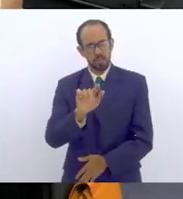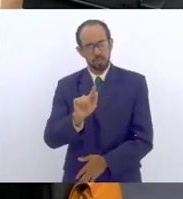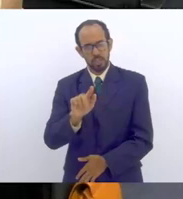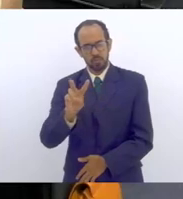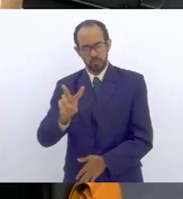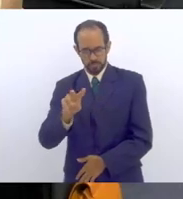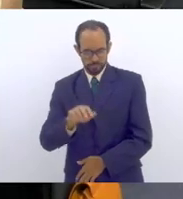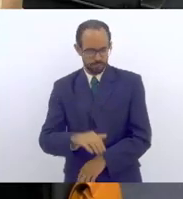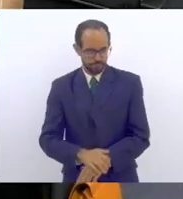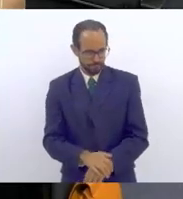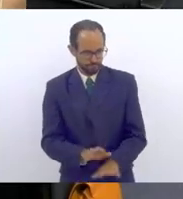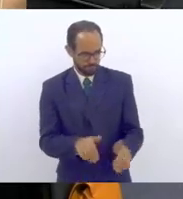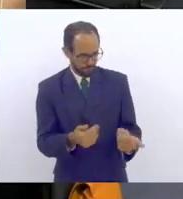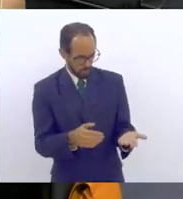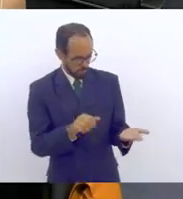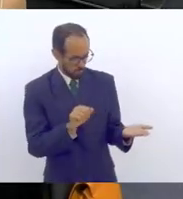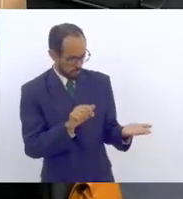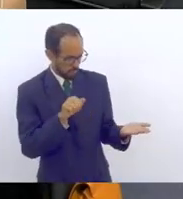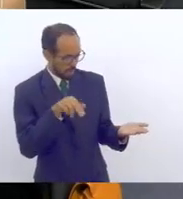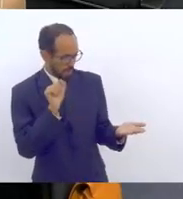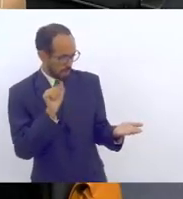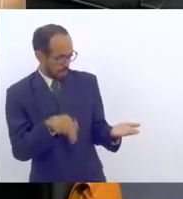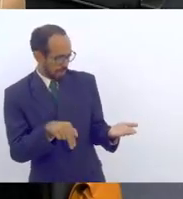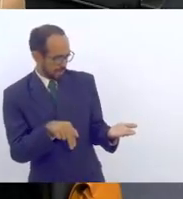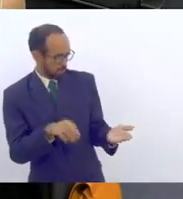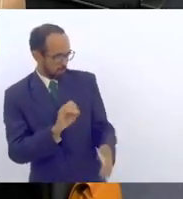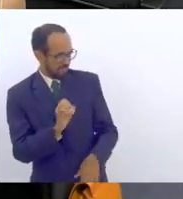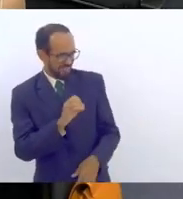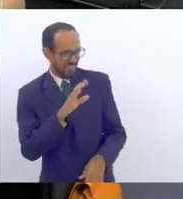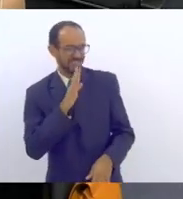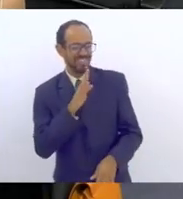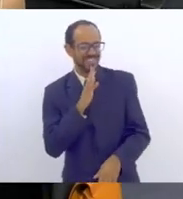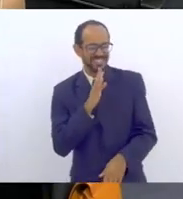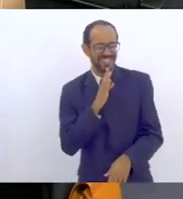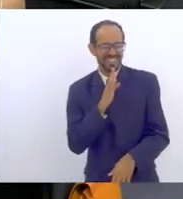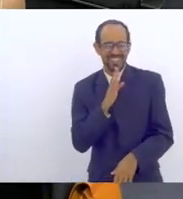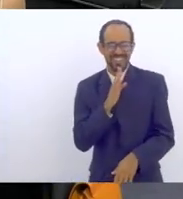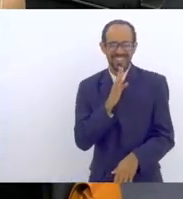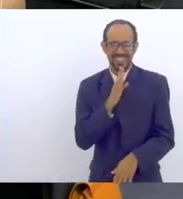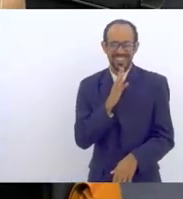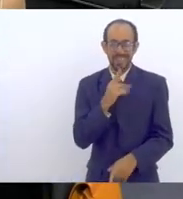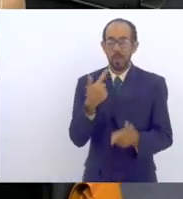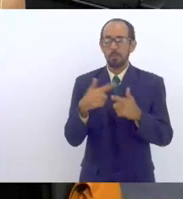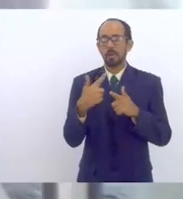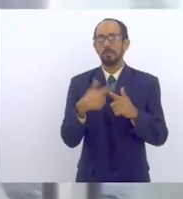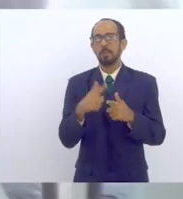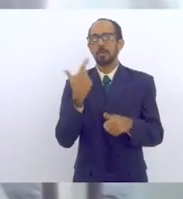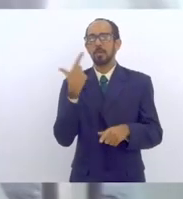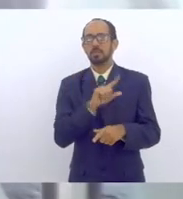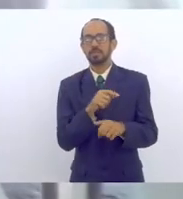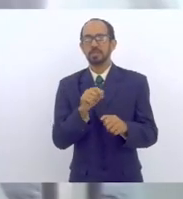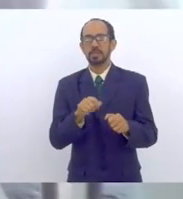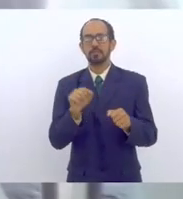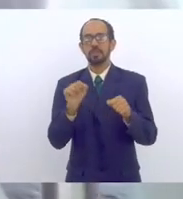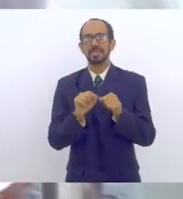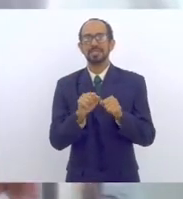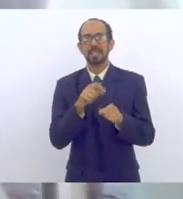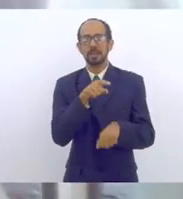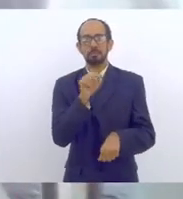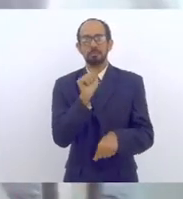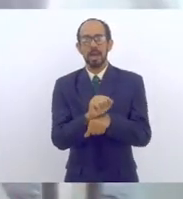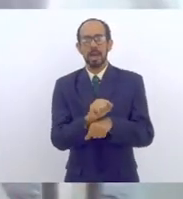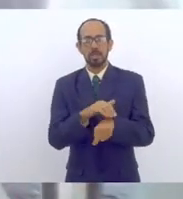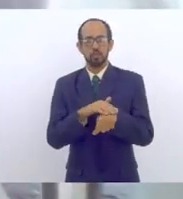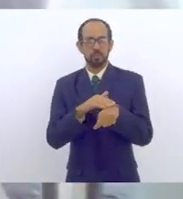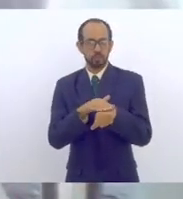Olha o Alan ninguém conhece né problema dominar ele para ele parar para conversar né quem